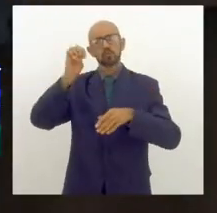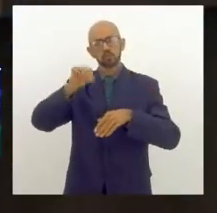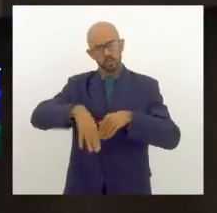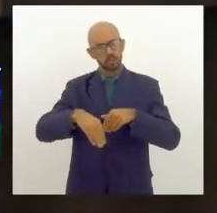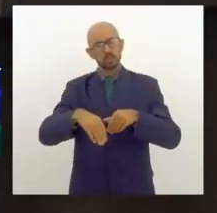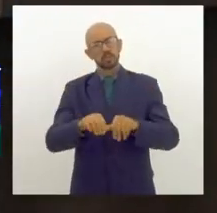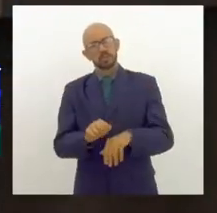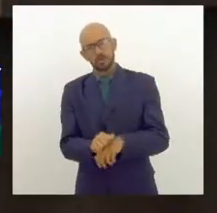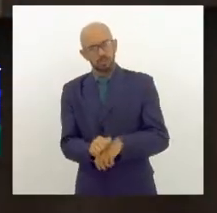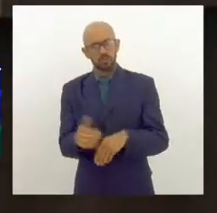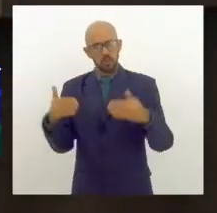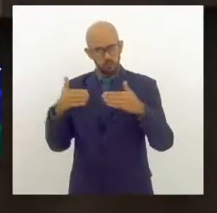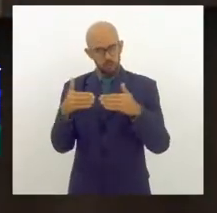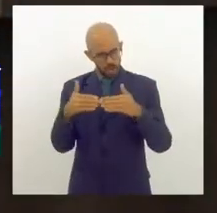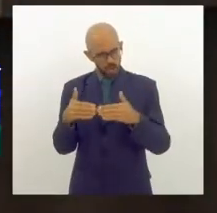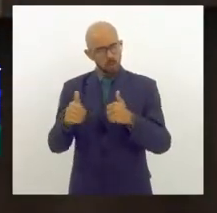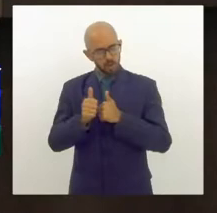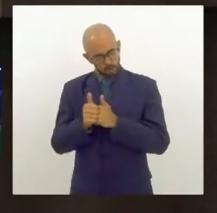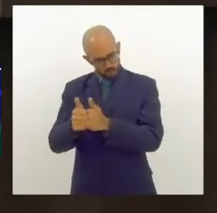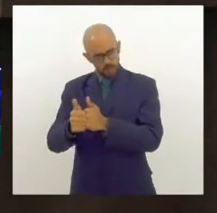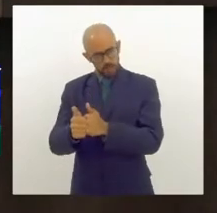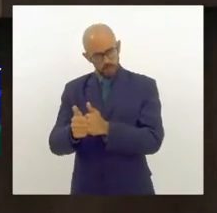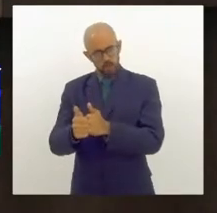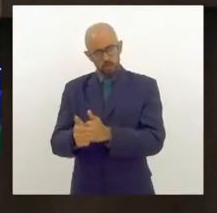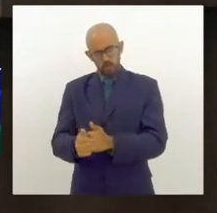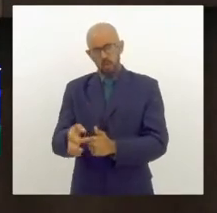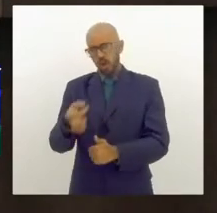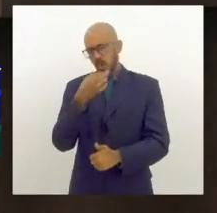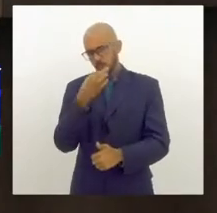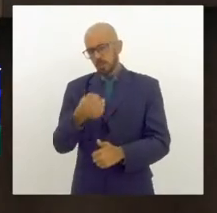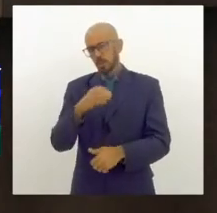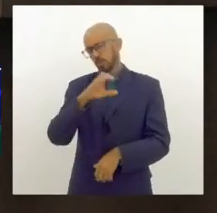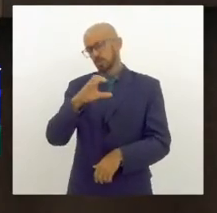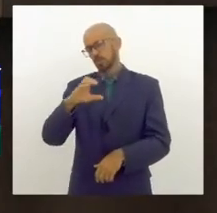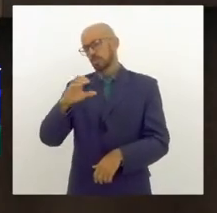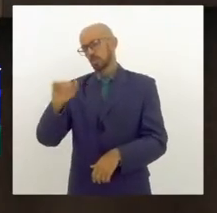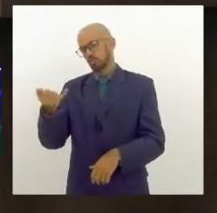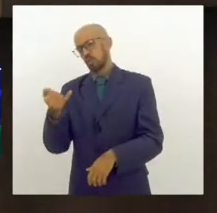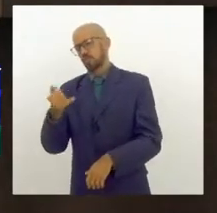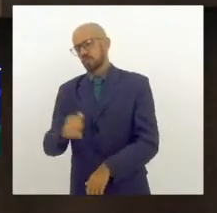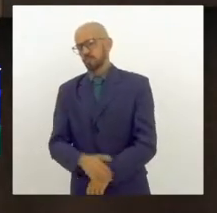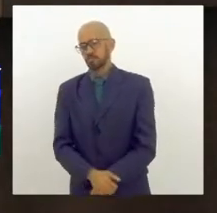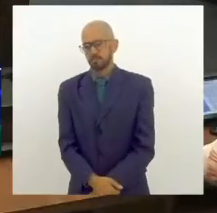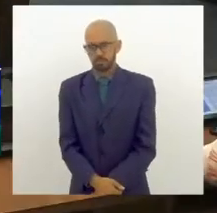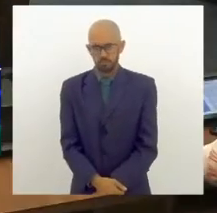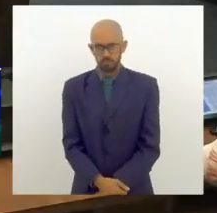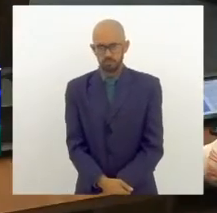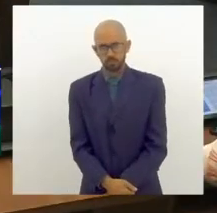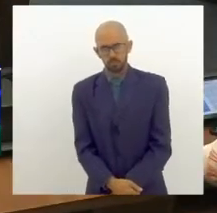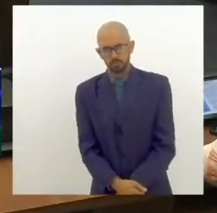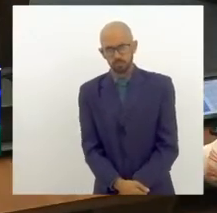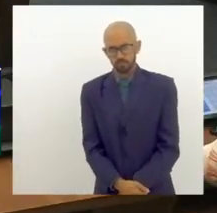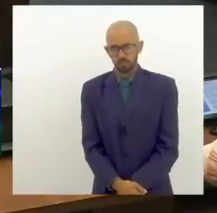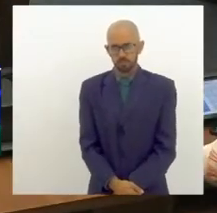favorável, acompanhando o parecer da Comissão de Constituição e Justiça.